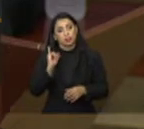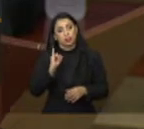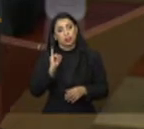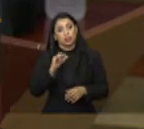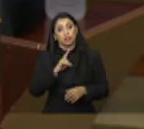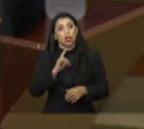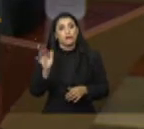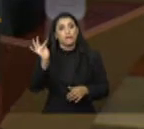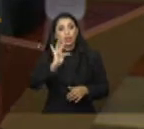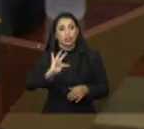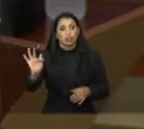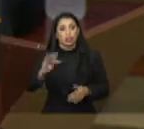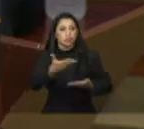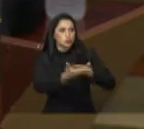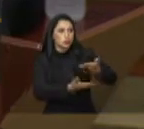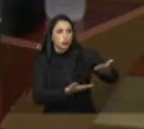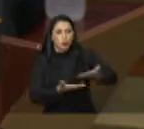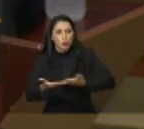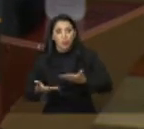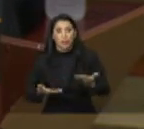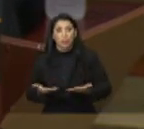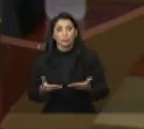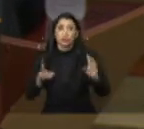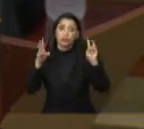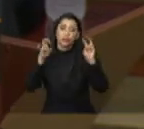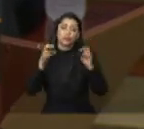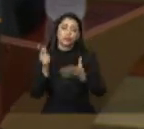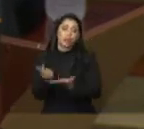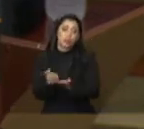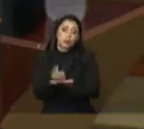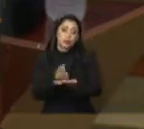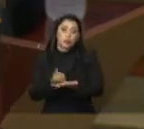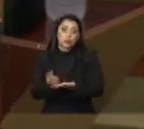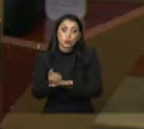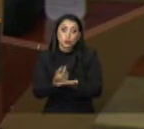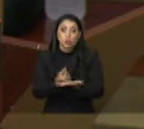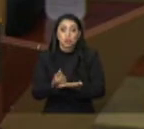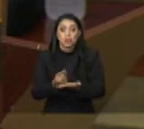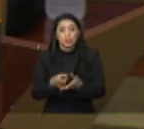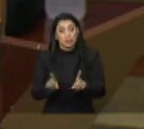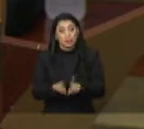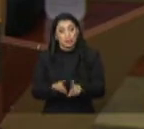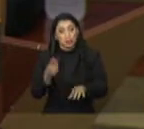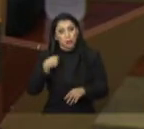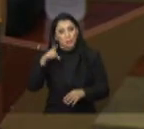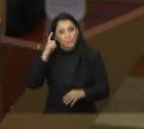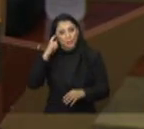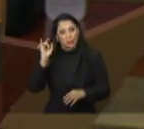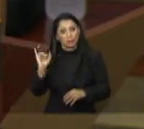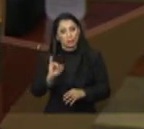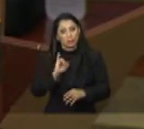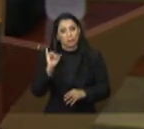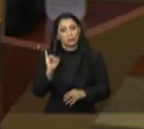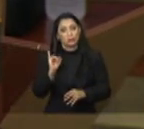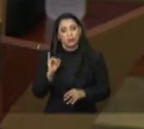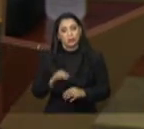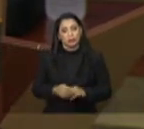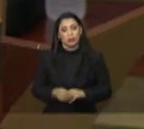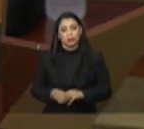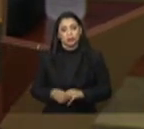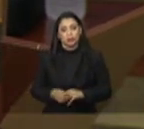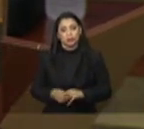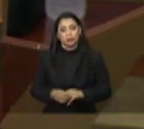cooperativo e a gestão orçamentária e acho que vai ser uma questão presente que é